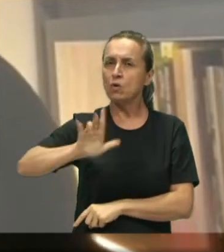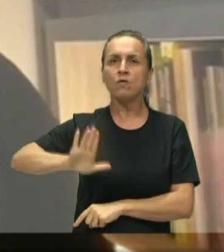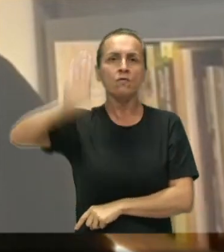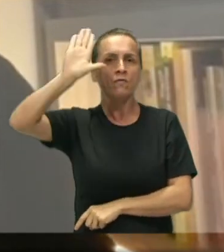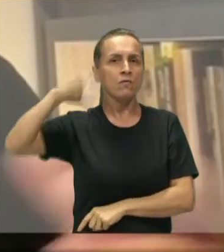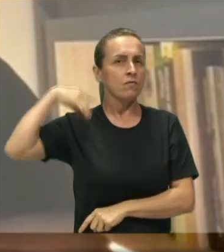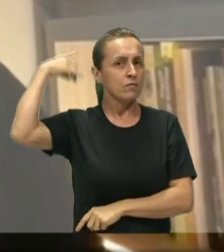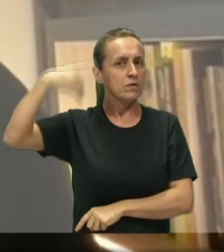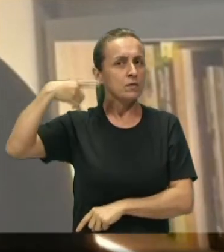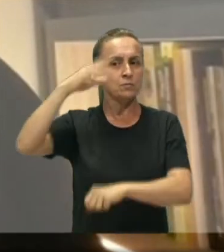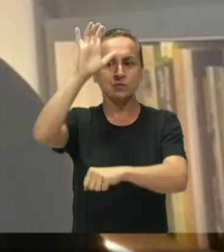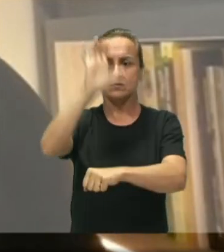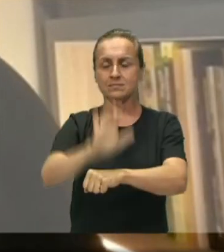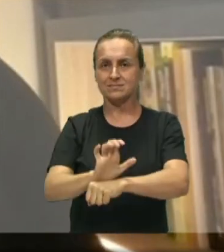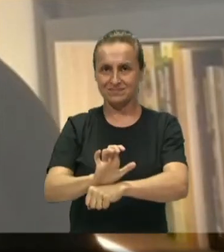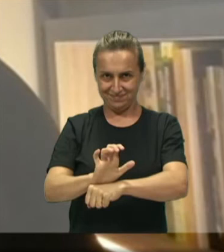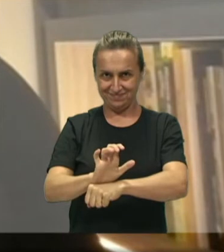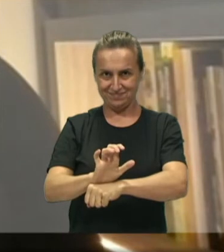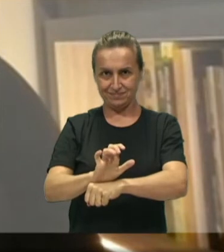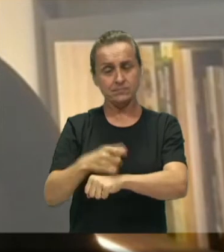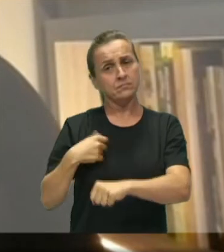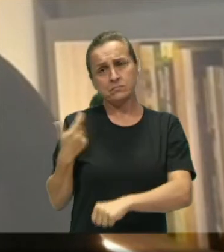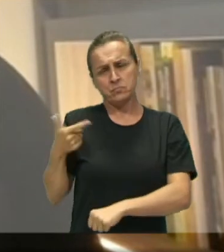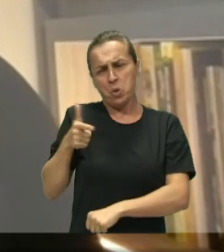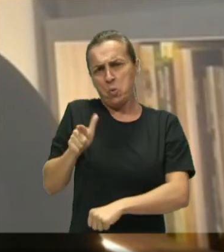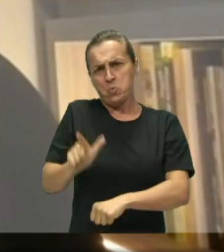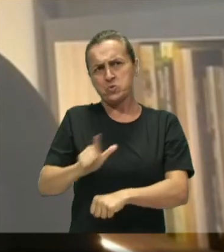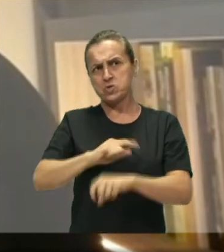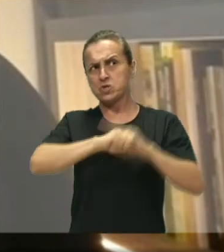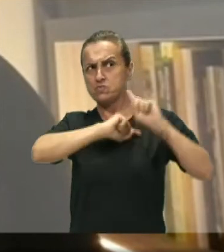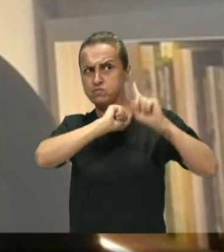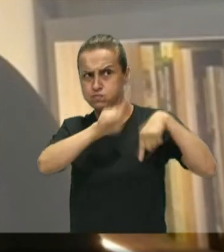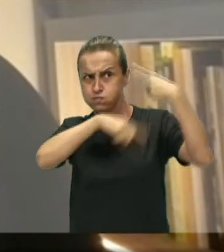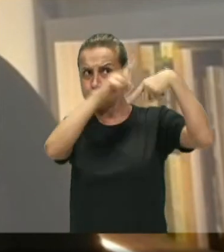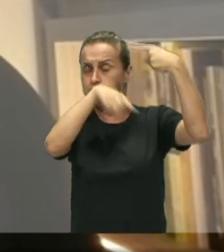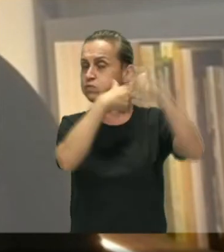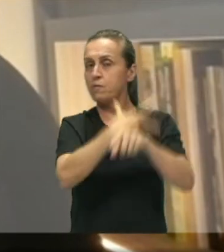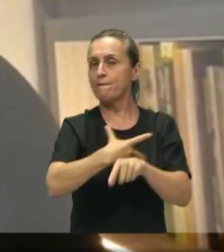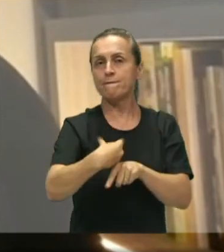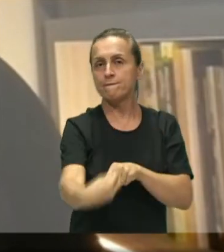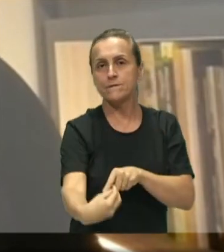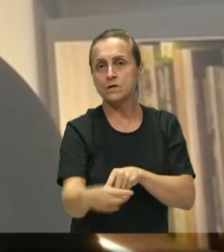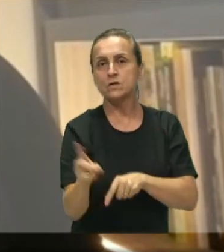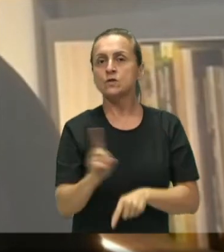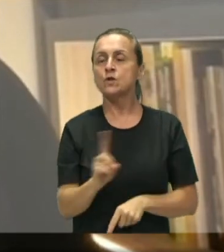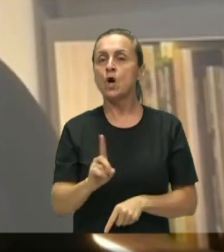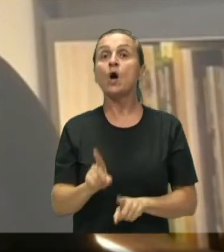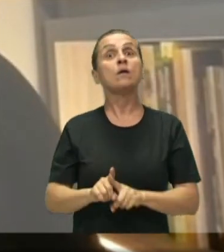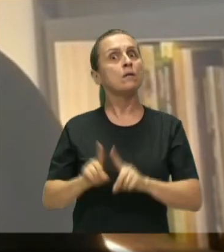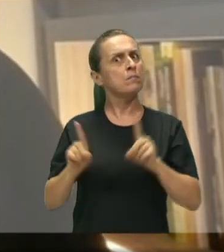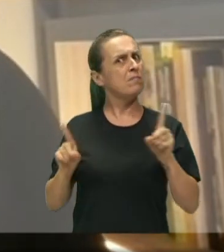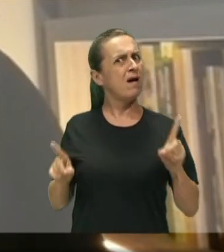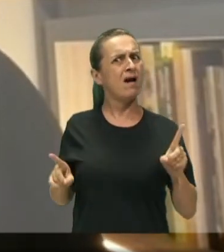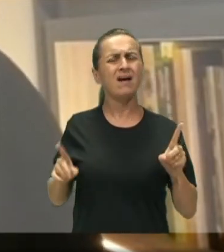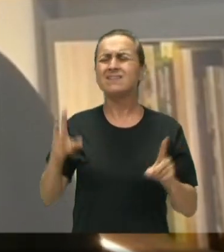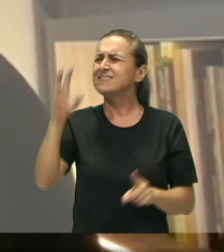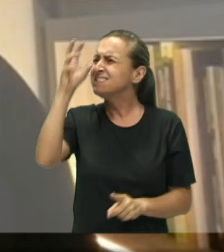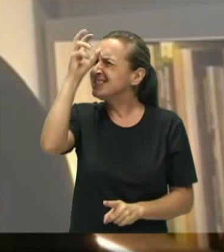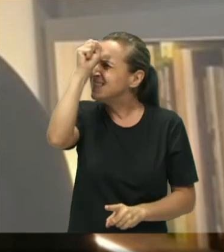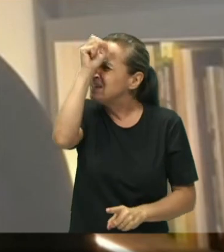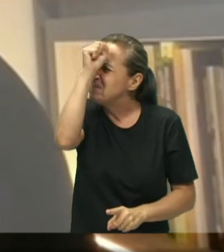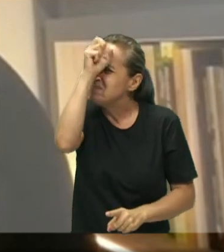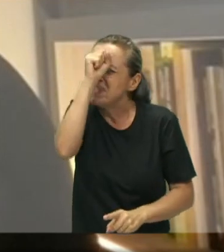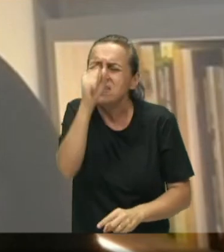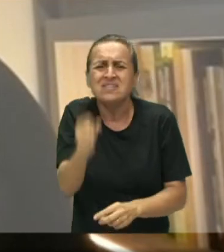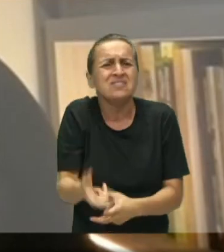também uma candidatura onde não obtive o sucesso da Vitória na Furna da eleição mas foi de um aprendizado